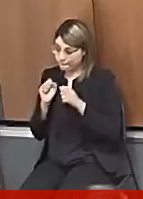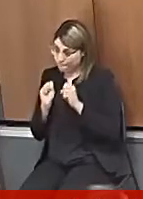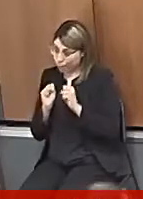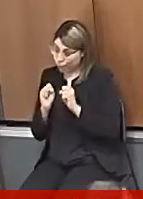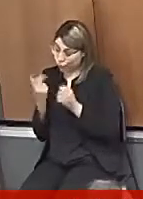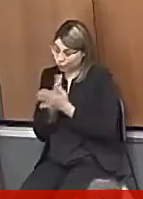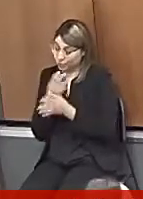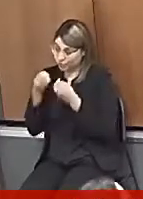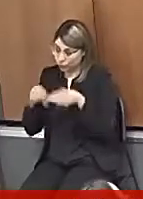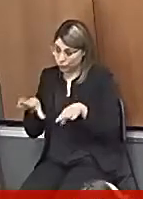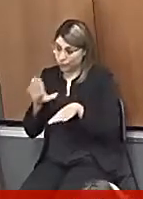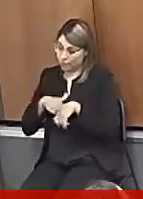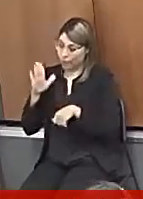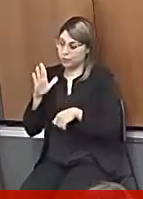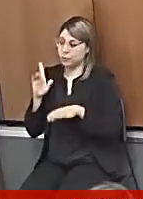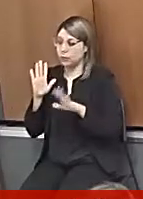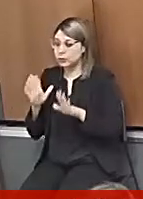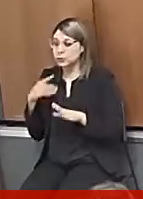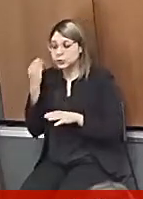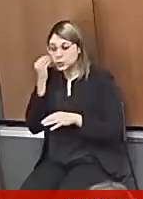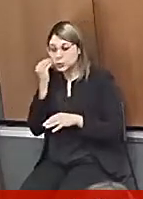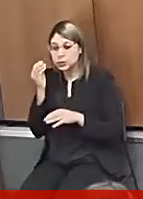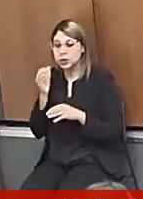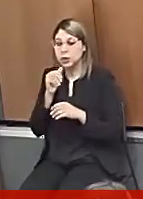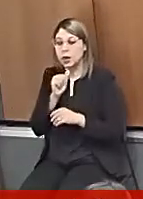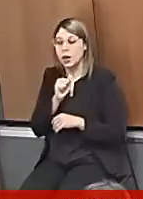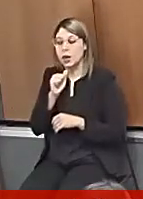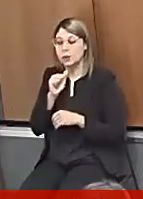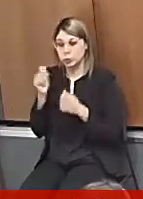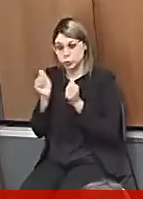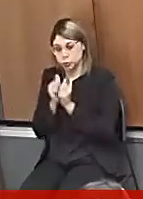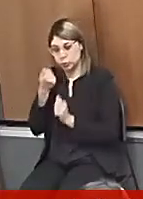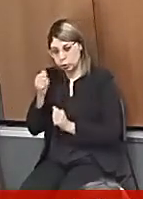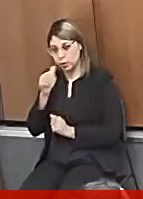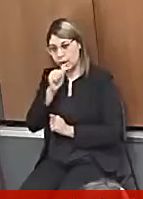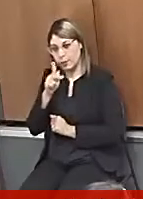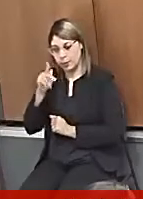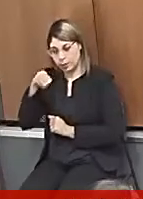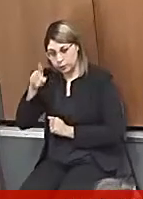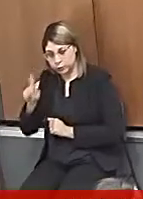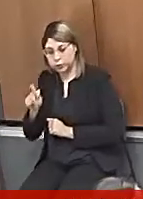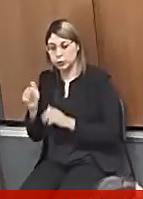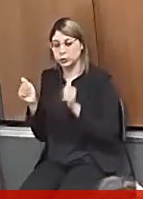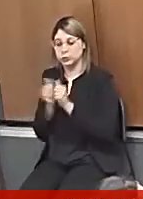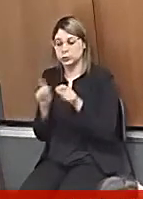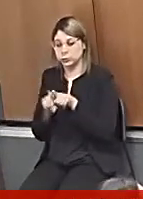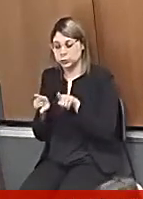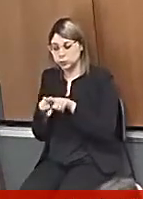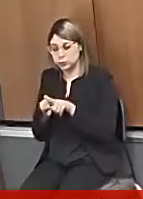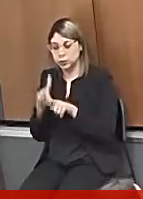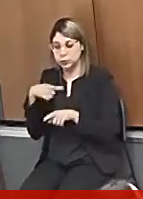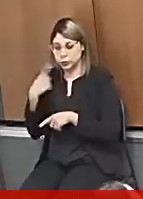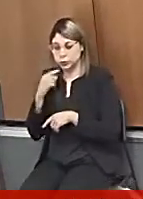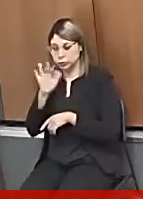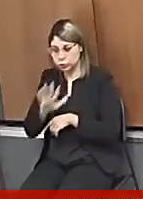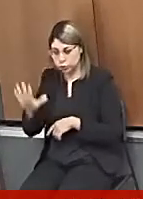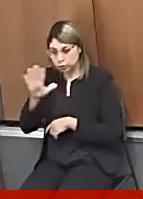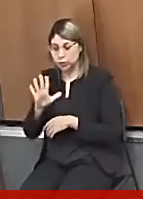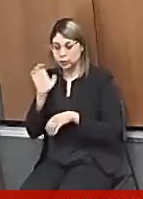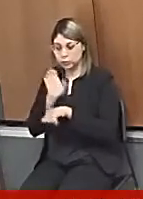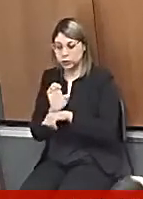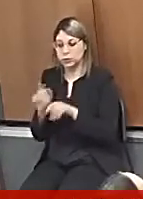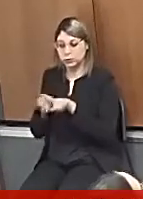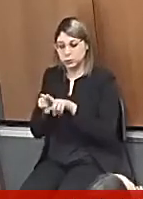dessa comissão com a pt mg e algumas dessas convidadas na advocacia geral do estado mas conjuntamente com